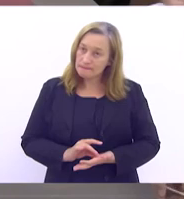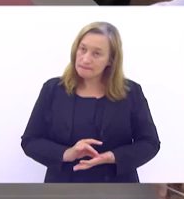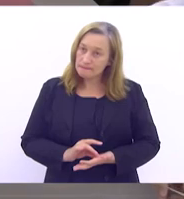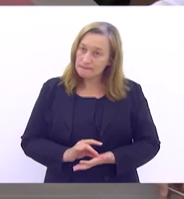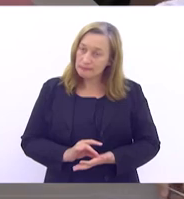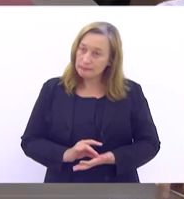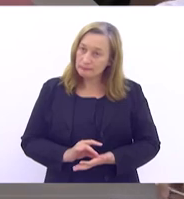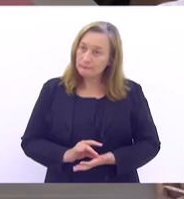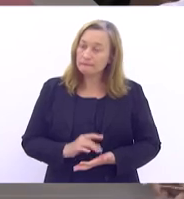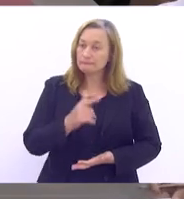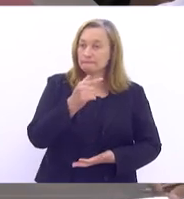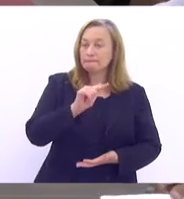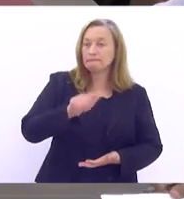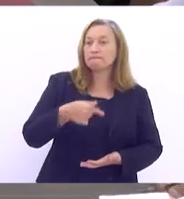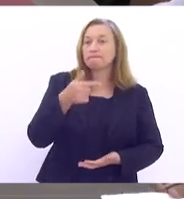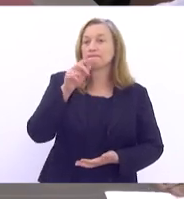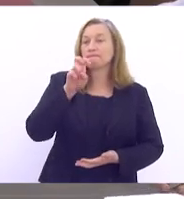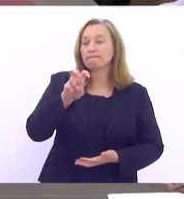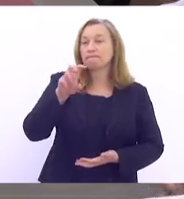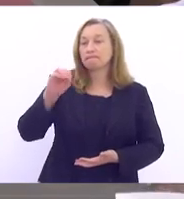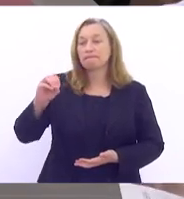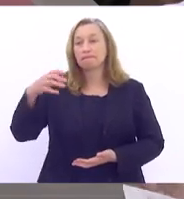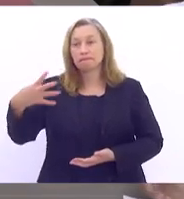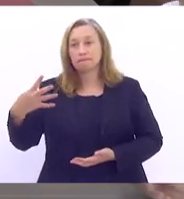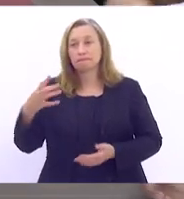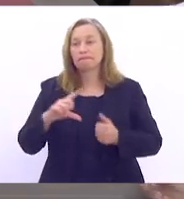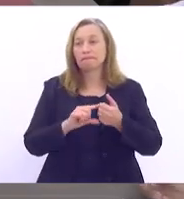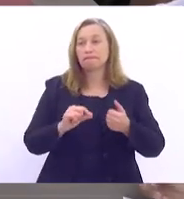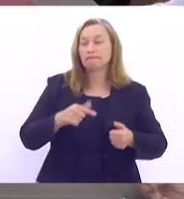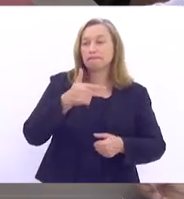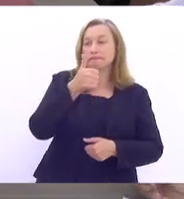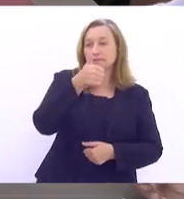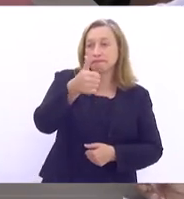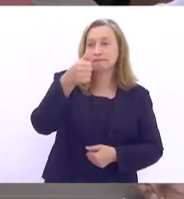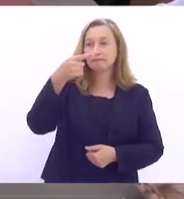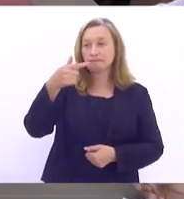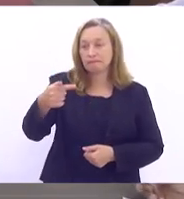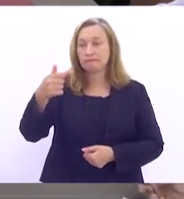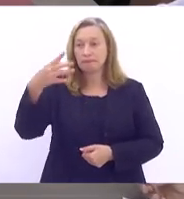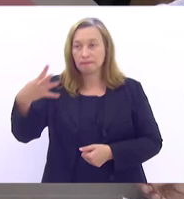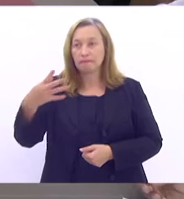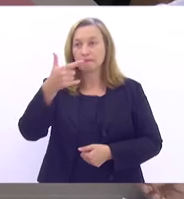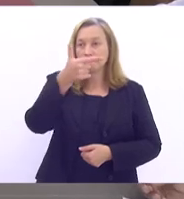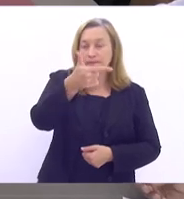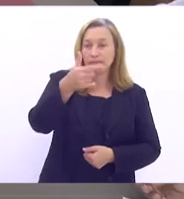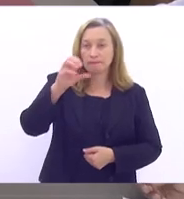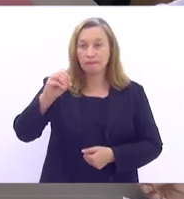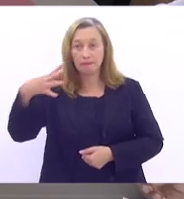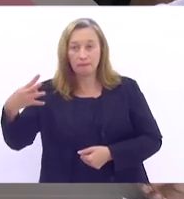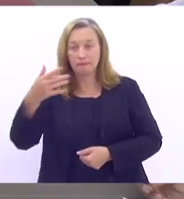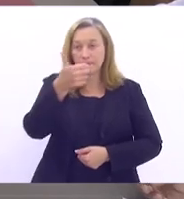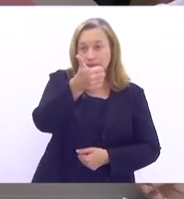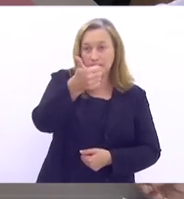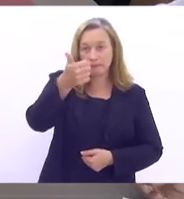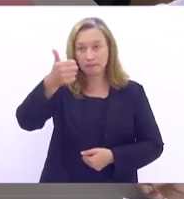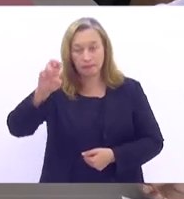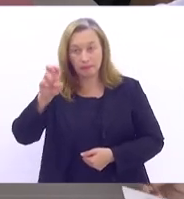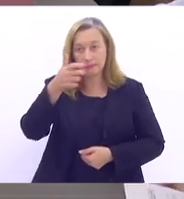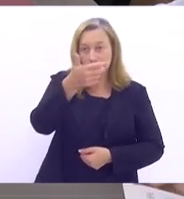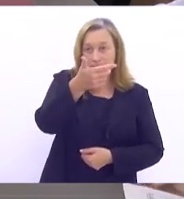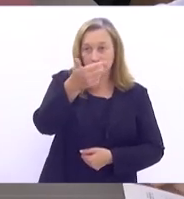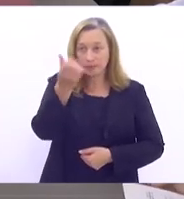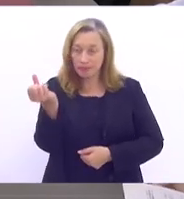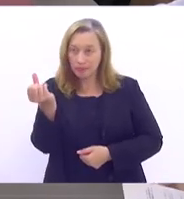a 7.504 ela altera os artigos 174, 204, 214, 215,